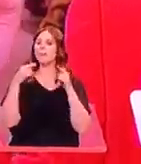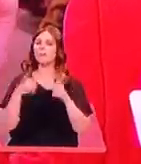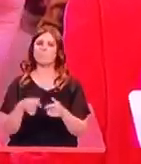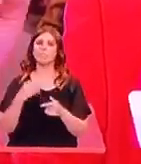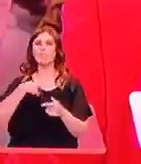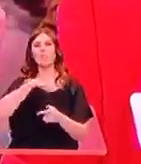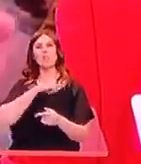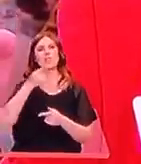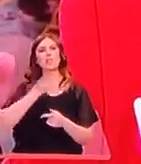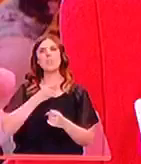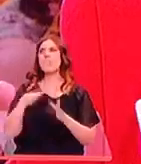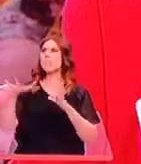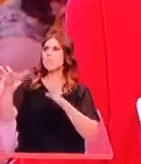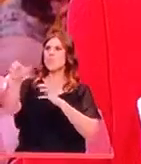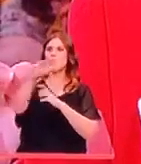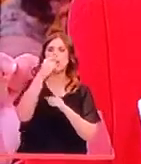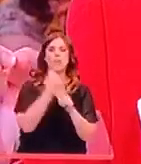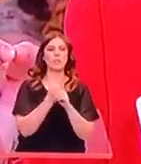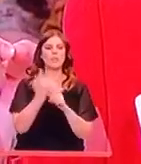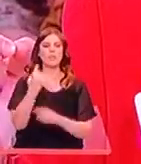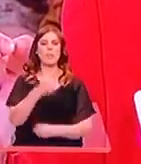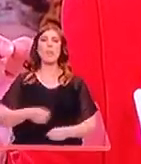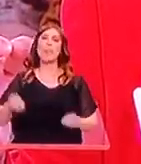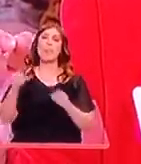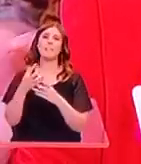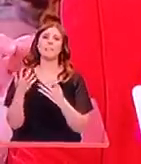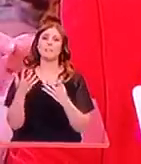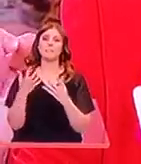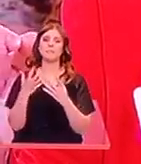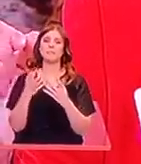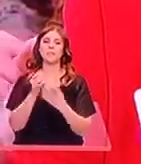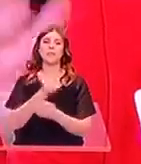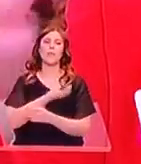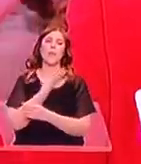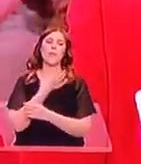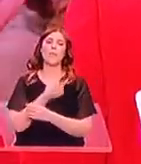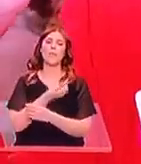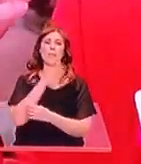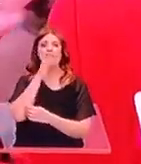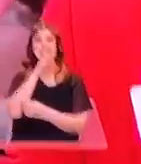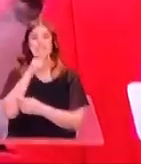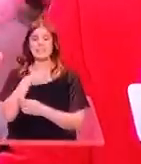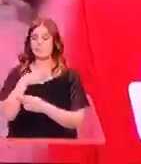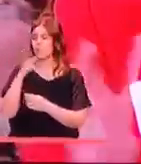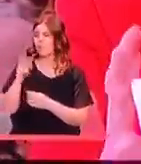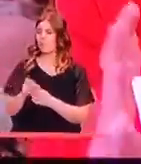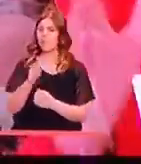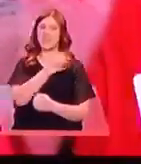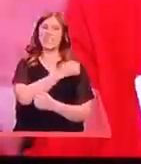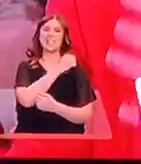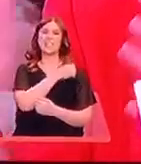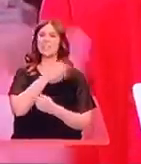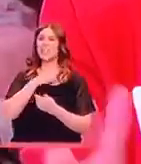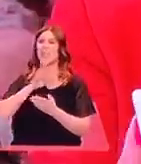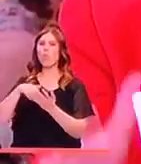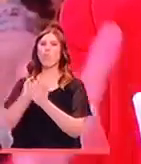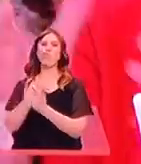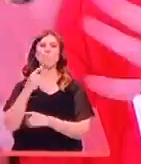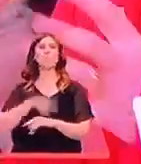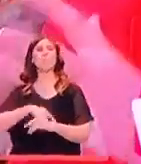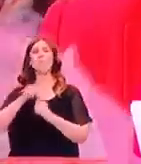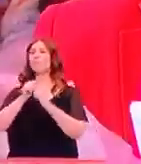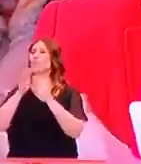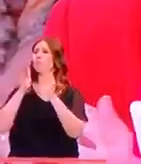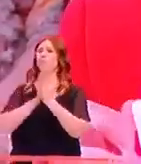que nós temos que buscar o que não temos, que é o amor. Se eu ficar em casa, eu vou dar todo o tempo, vou